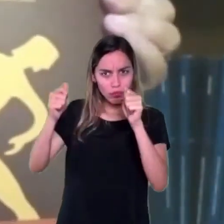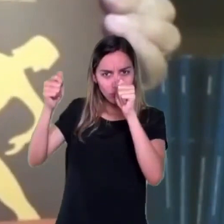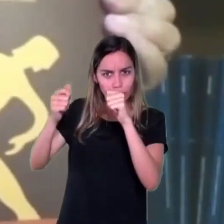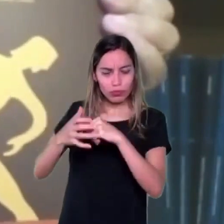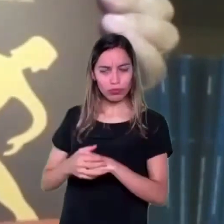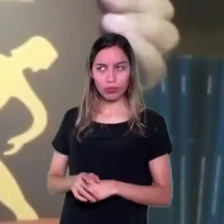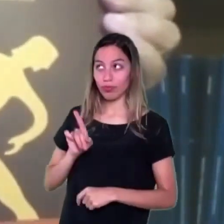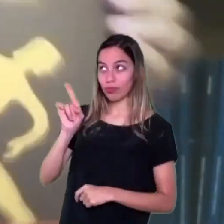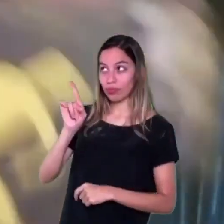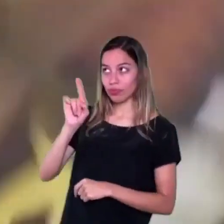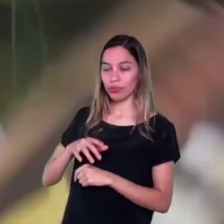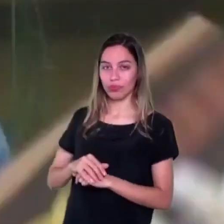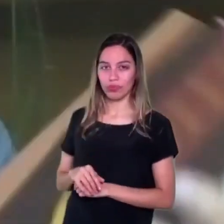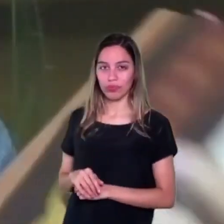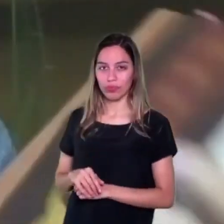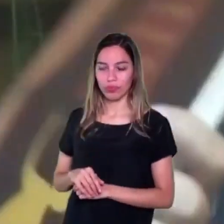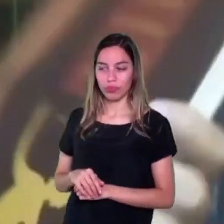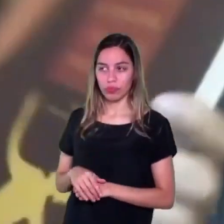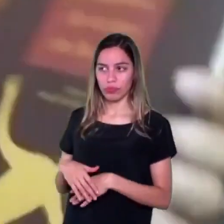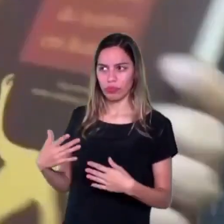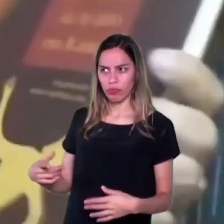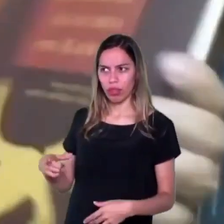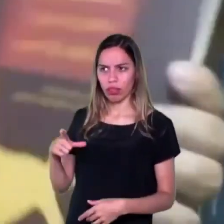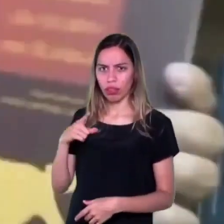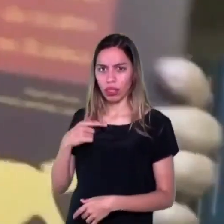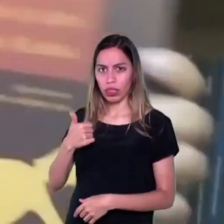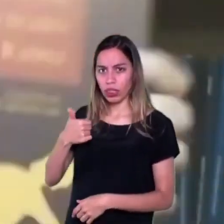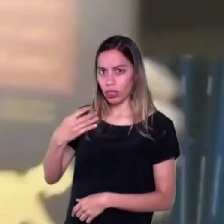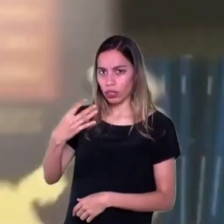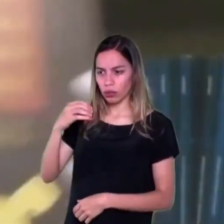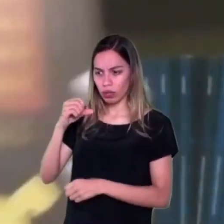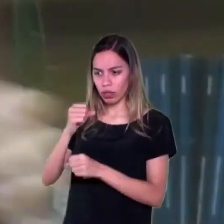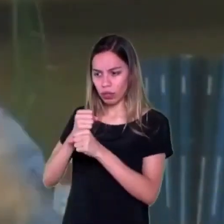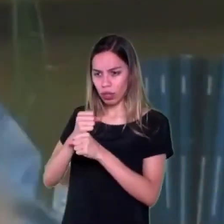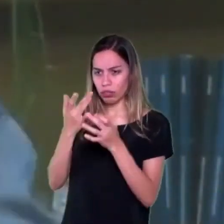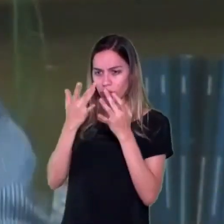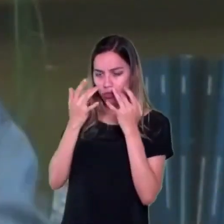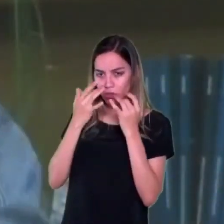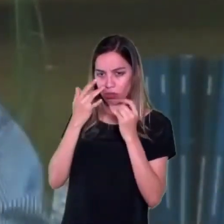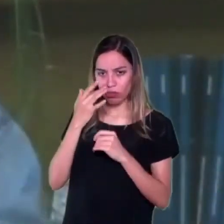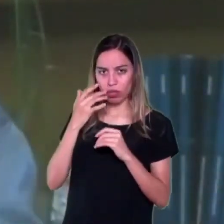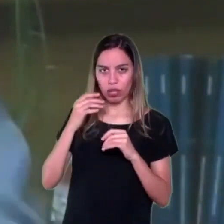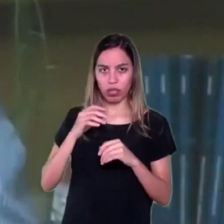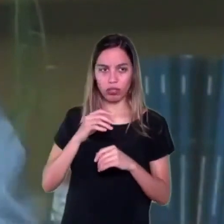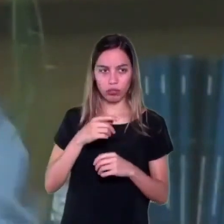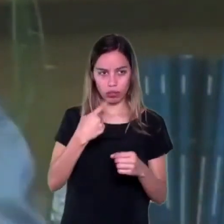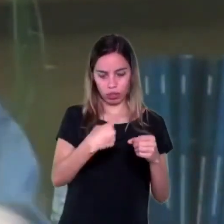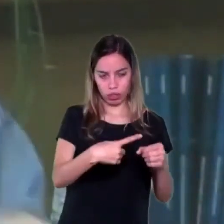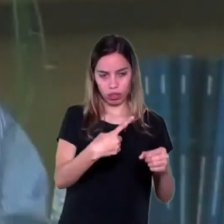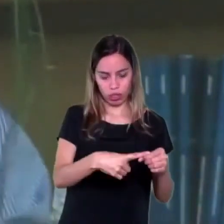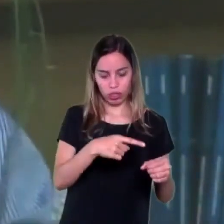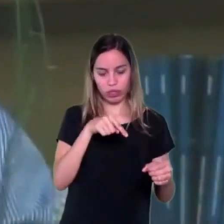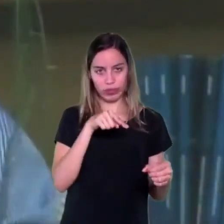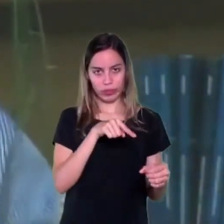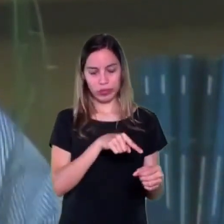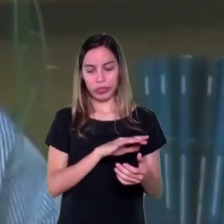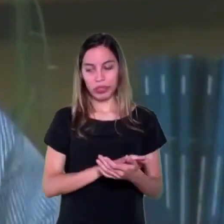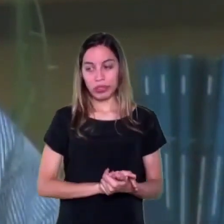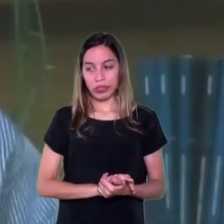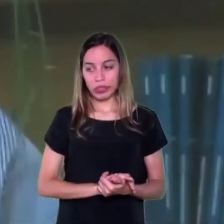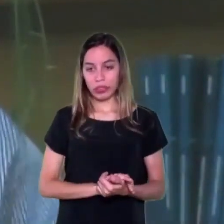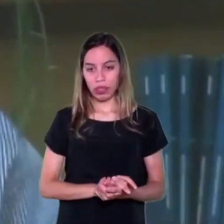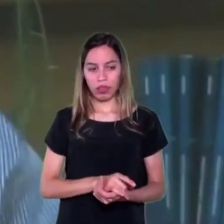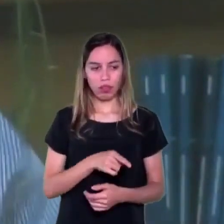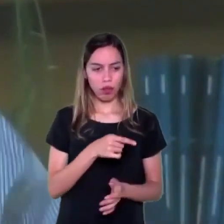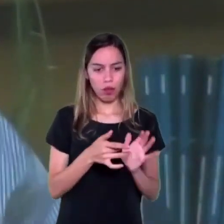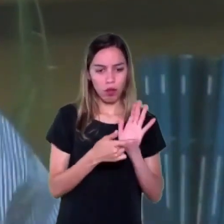com um desenho de cortina se abrindo e uma pessoa se curvando para a frente. Que resgata, né, os nossos